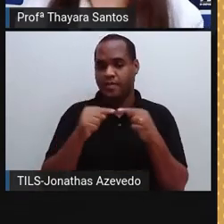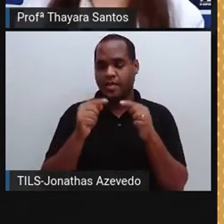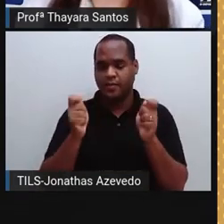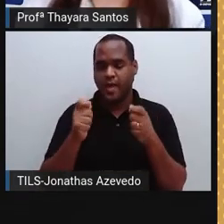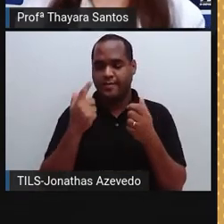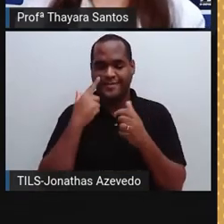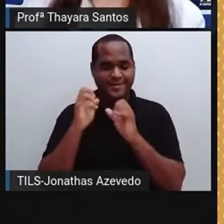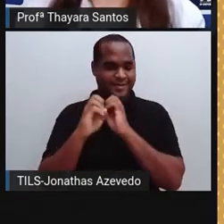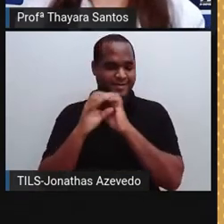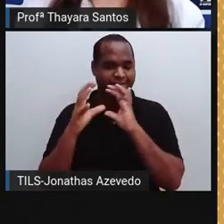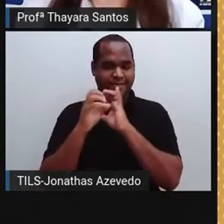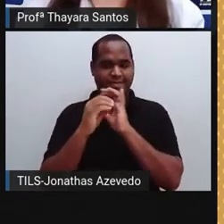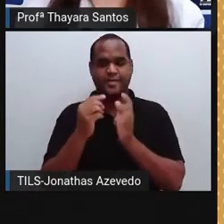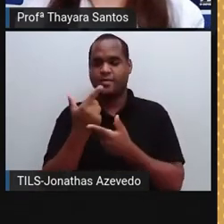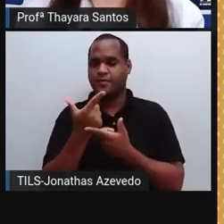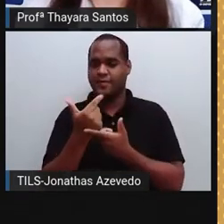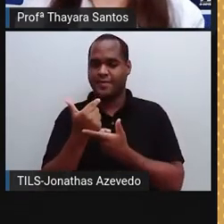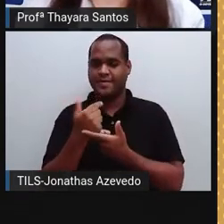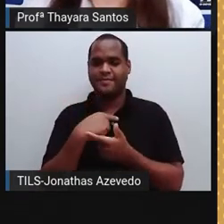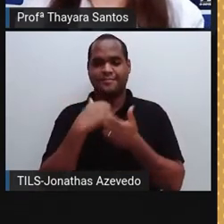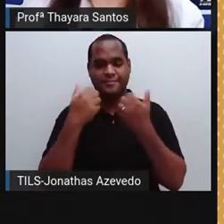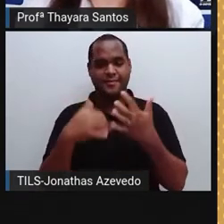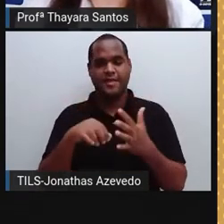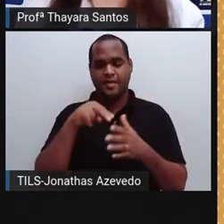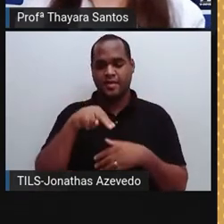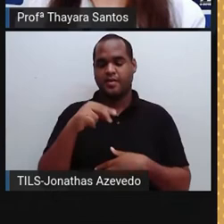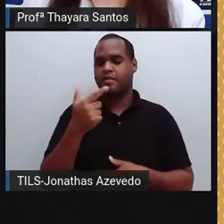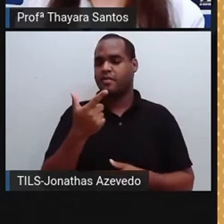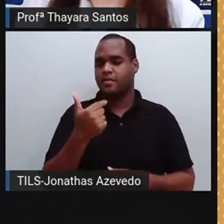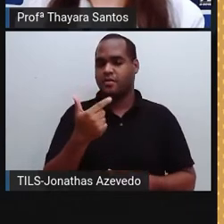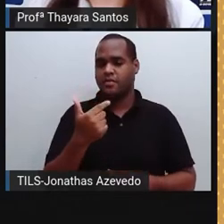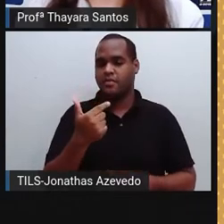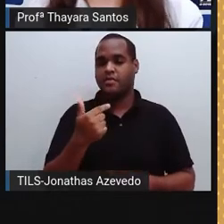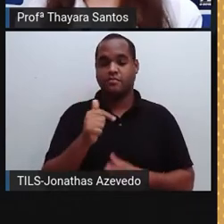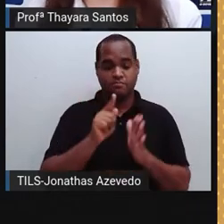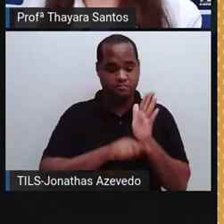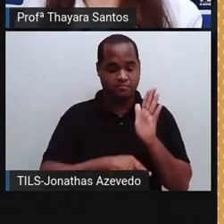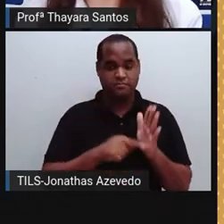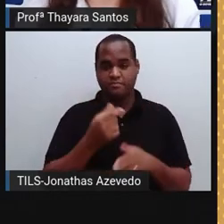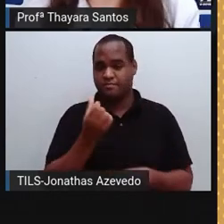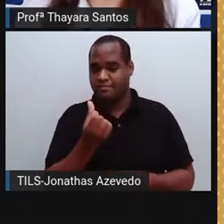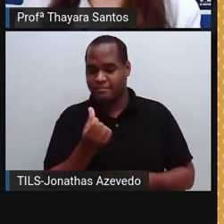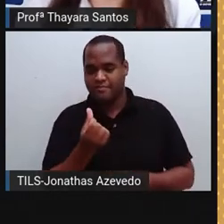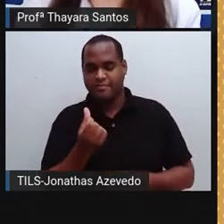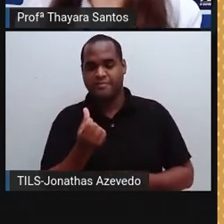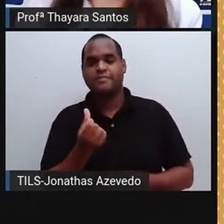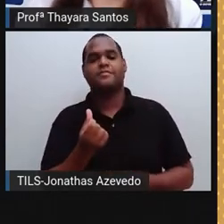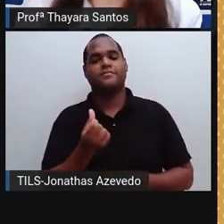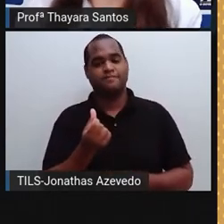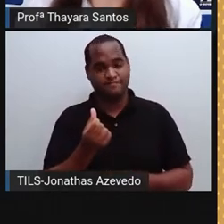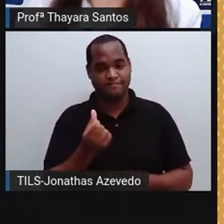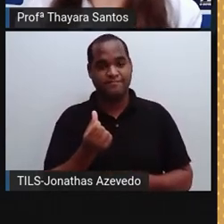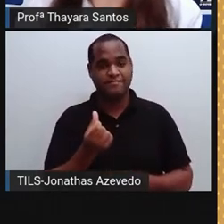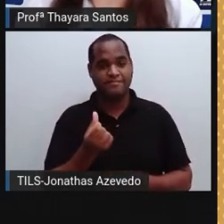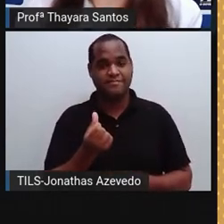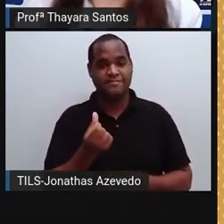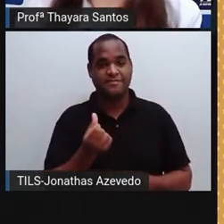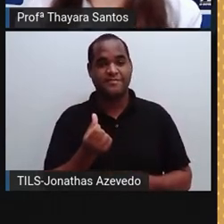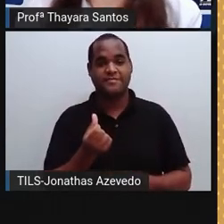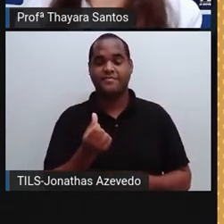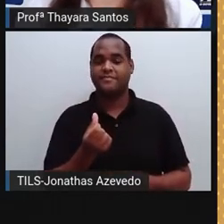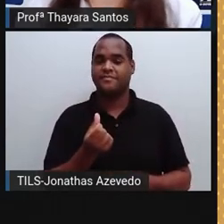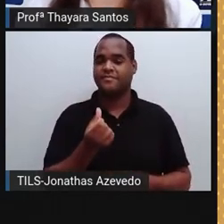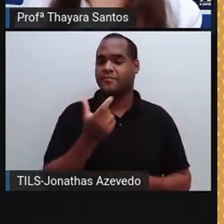descobriu? 12. Então, N é igual a 12, menos o número atômico. Qual o número atômico desse elemento?